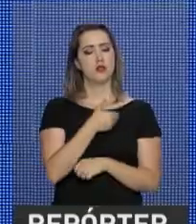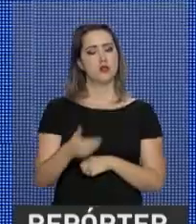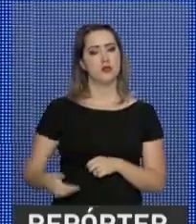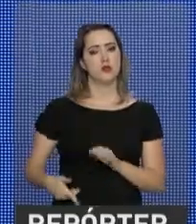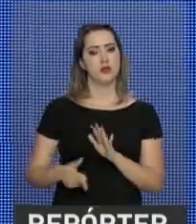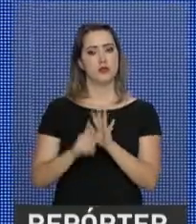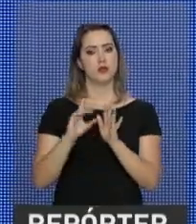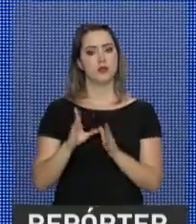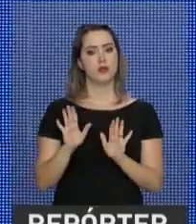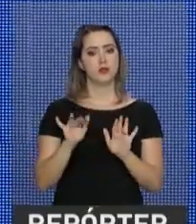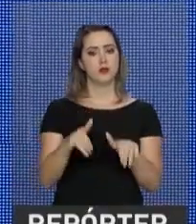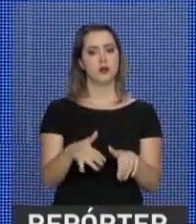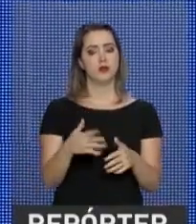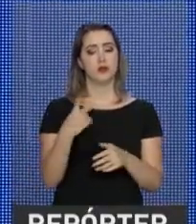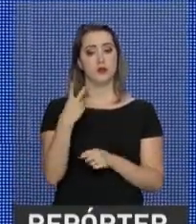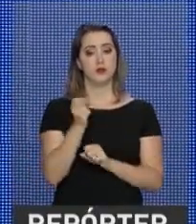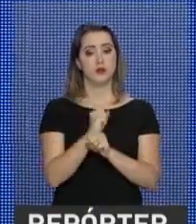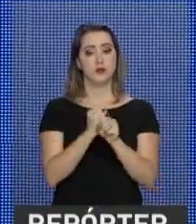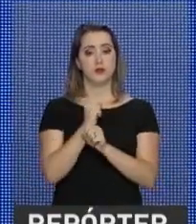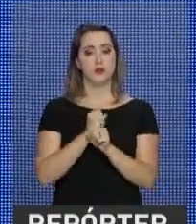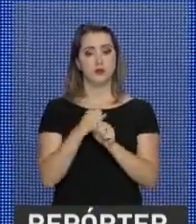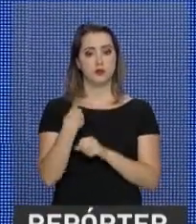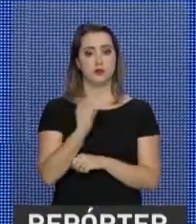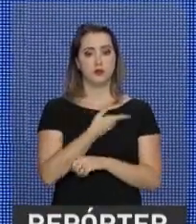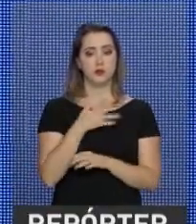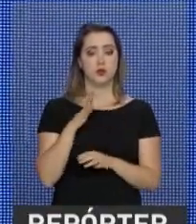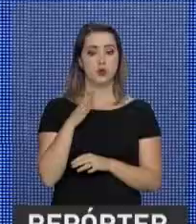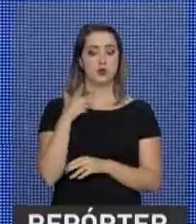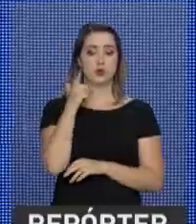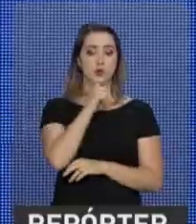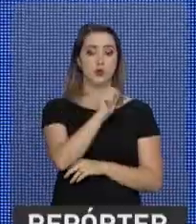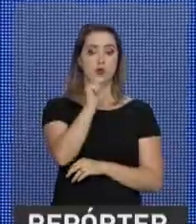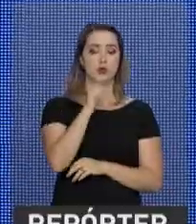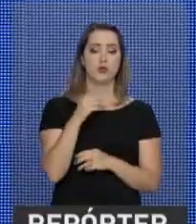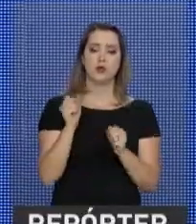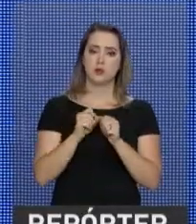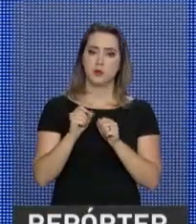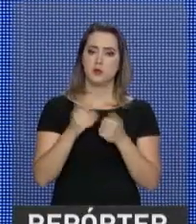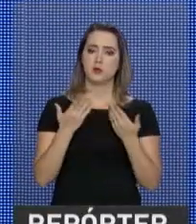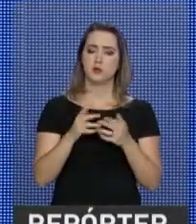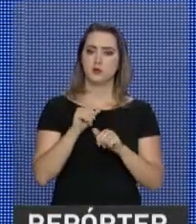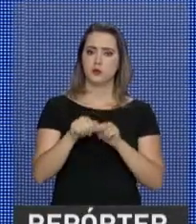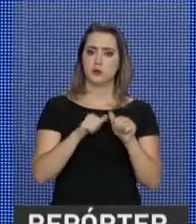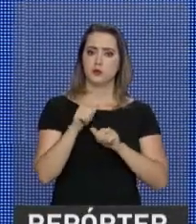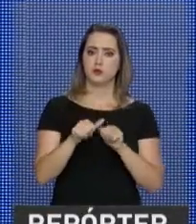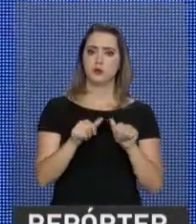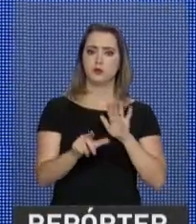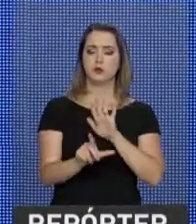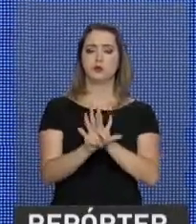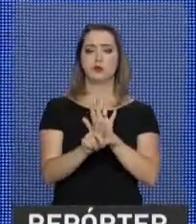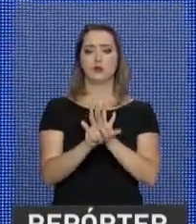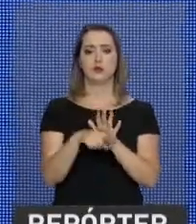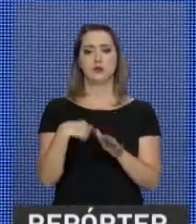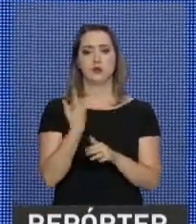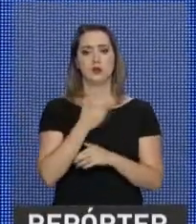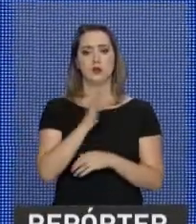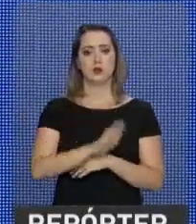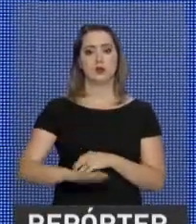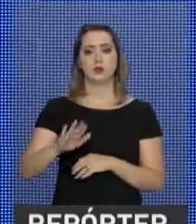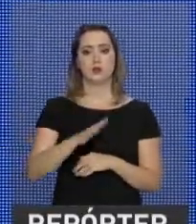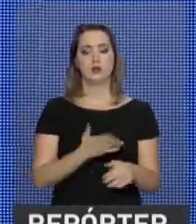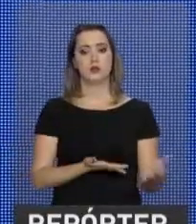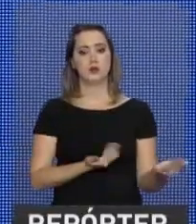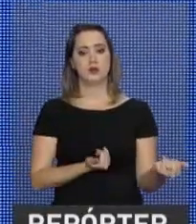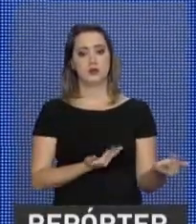antes mesmo de completar os 2 anos, conseguimos fazê-la. E a mudança na educação das nossas crianças e